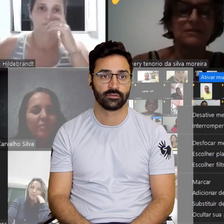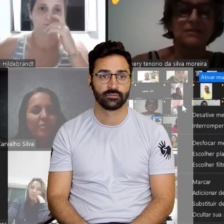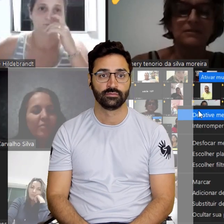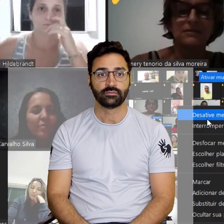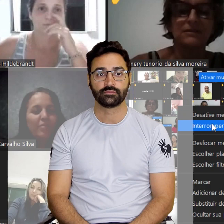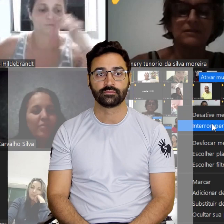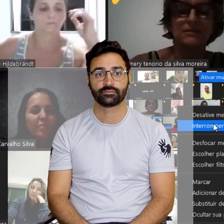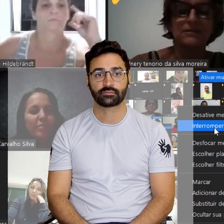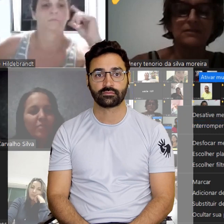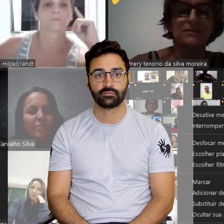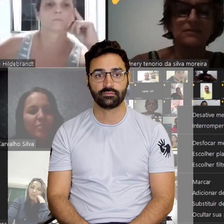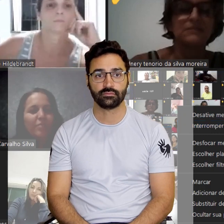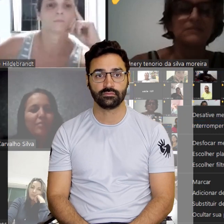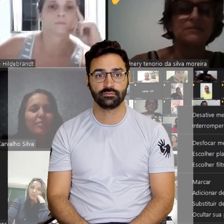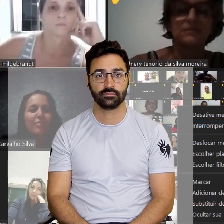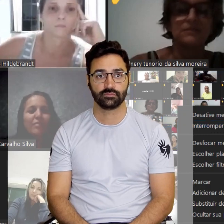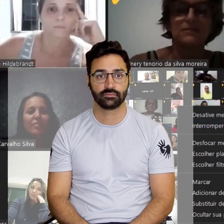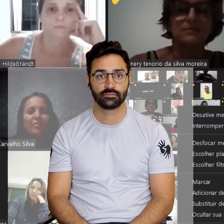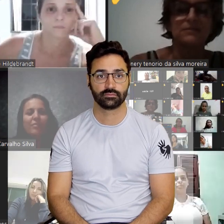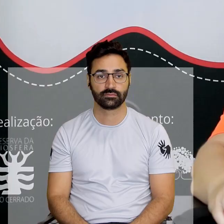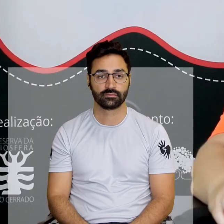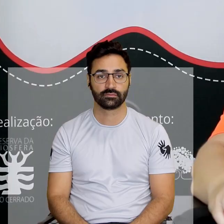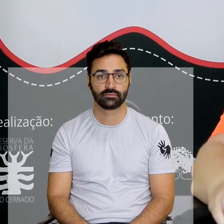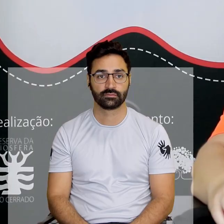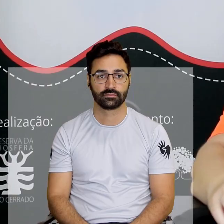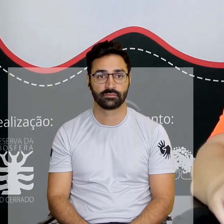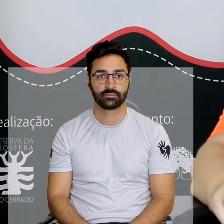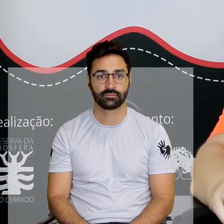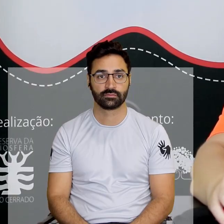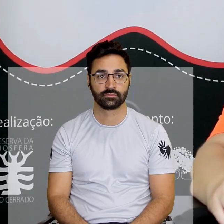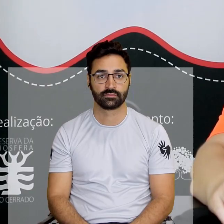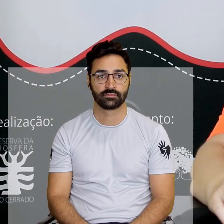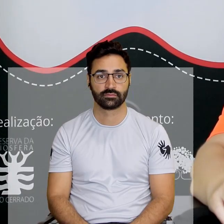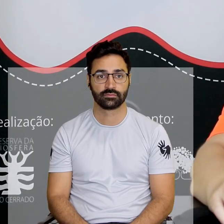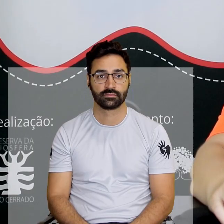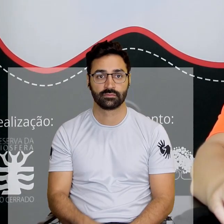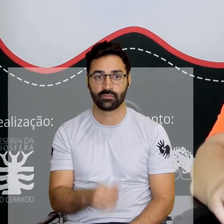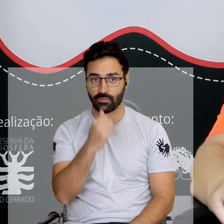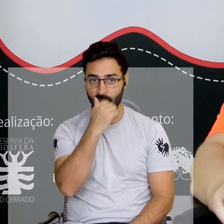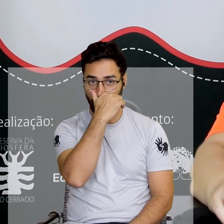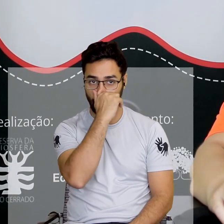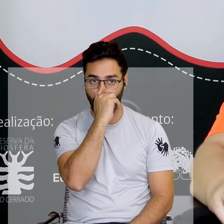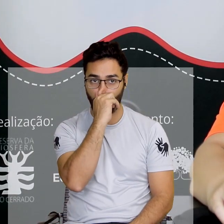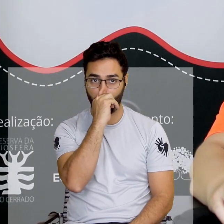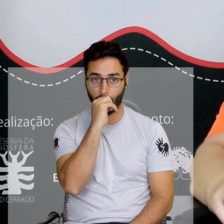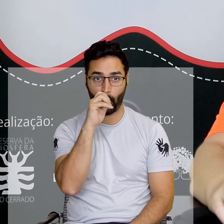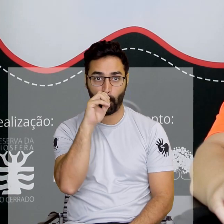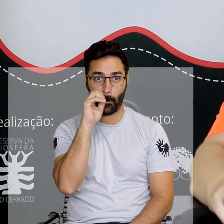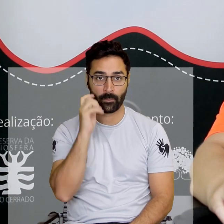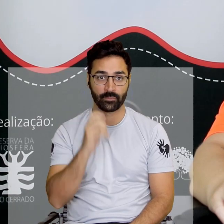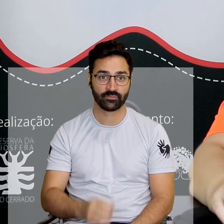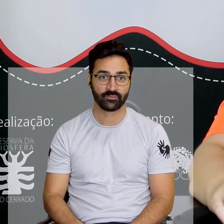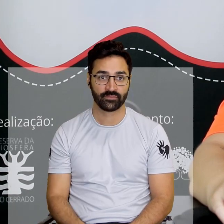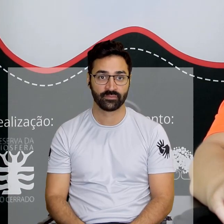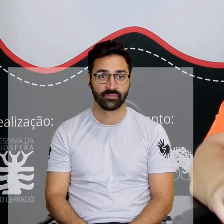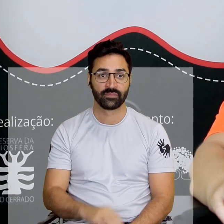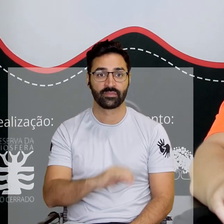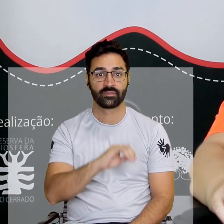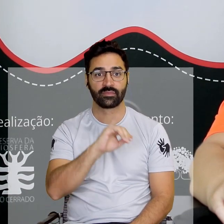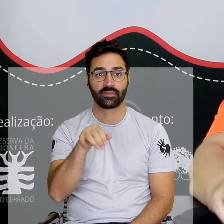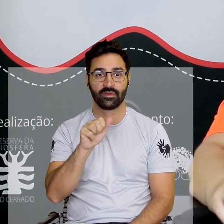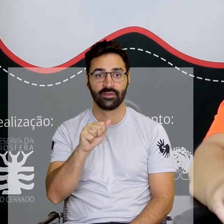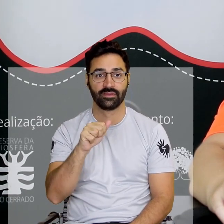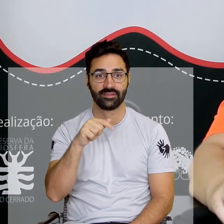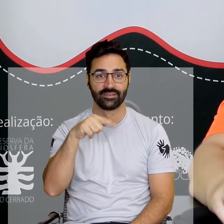baixa a mãozinha. Vamos ver agora Jaqueline vai me responder